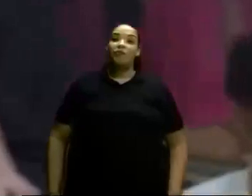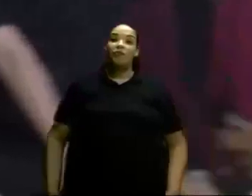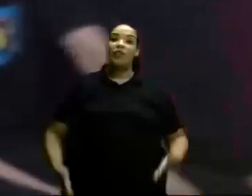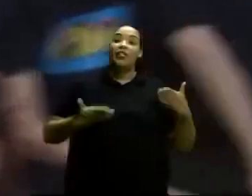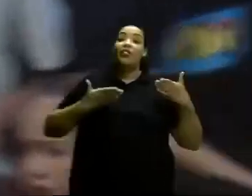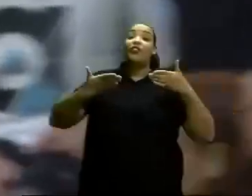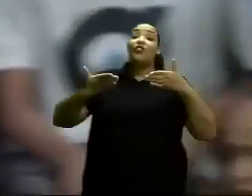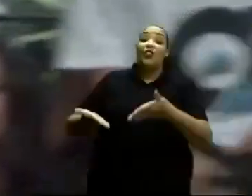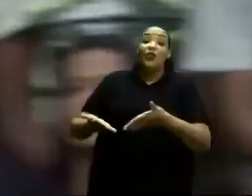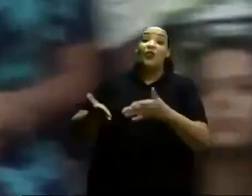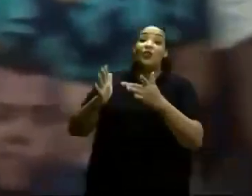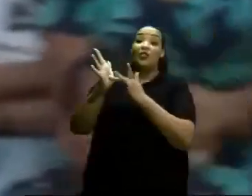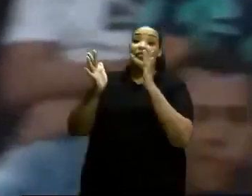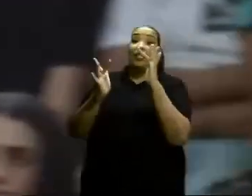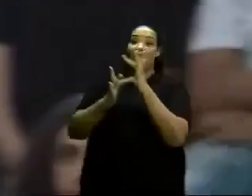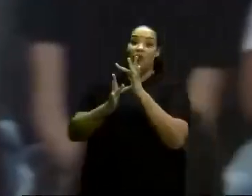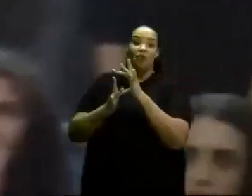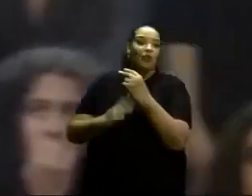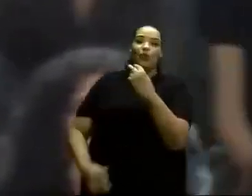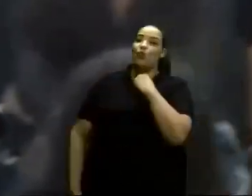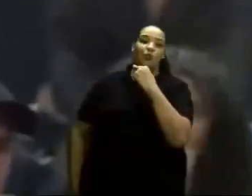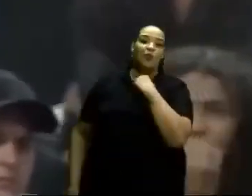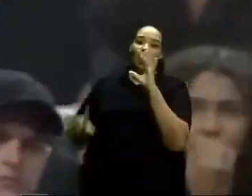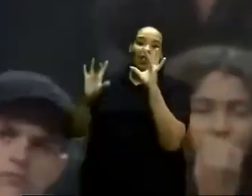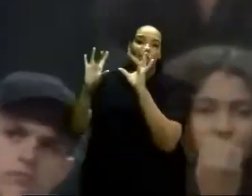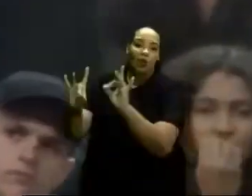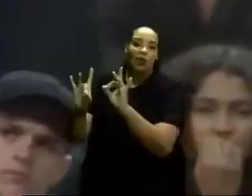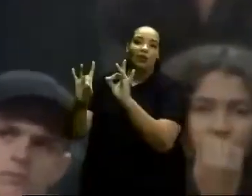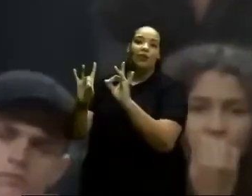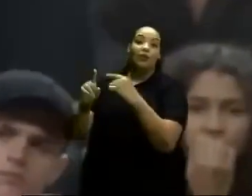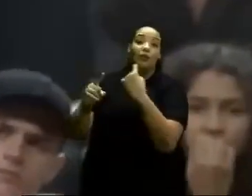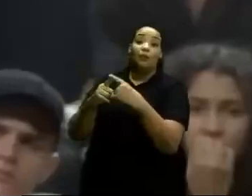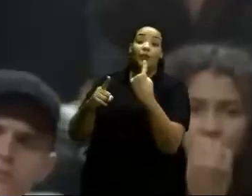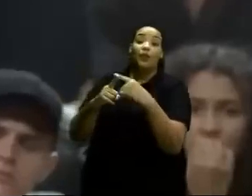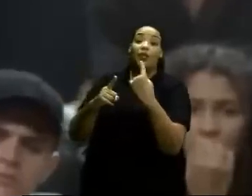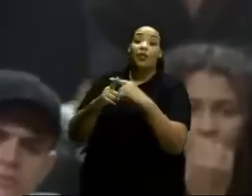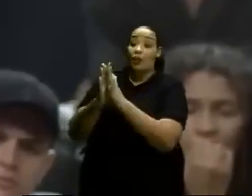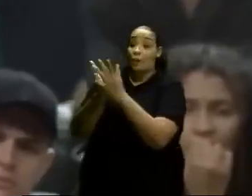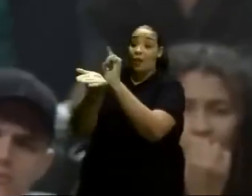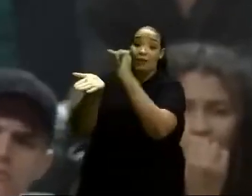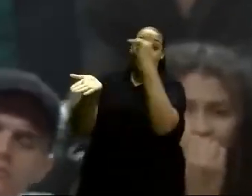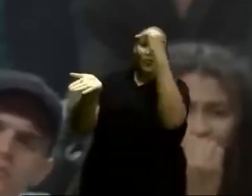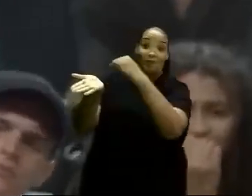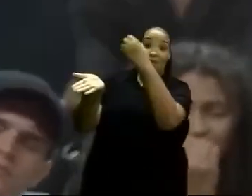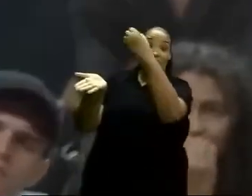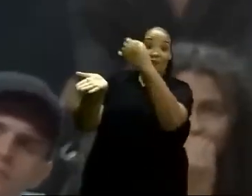chegando nele, não puderam, porque a Escritura...